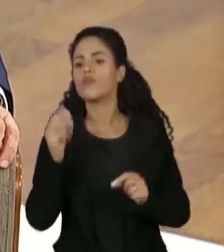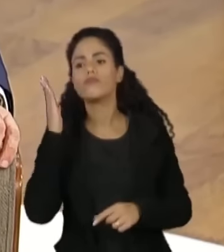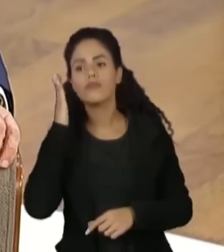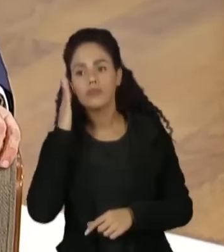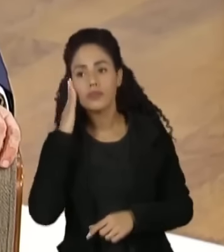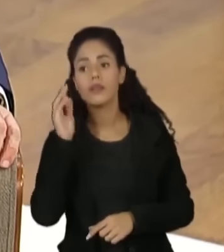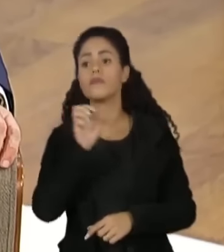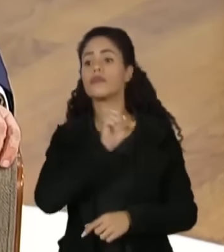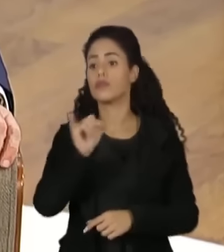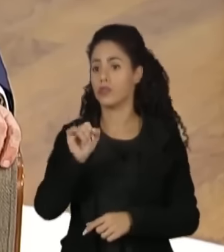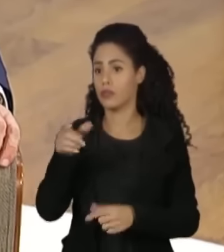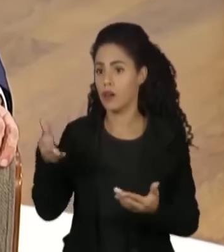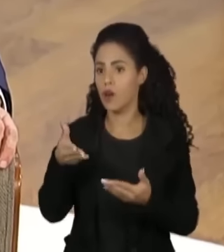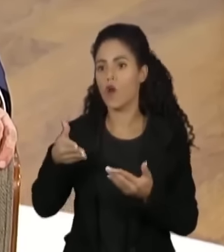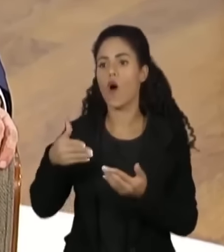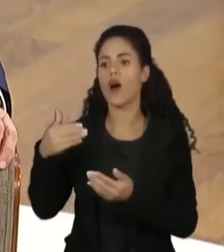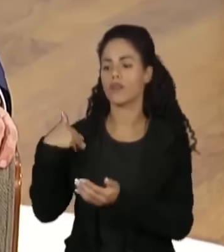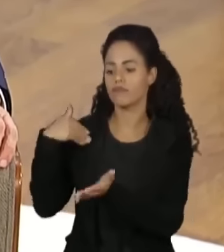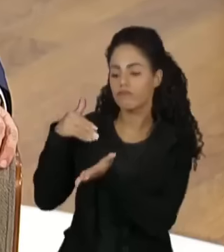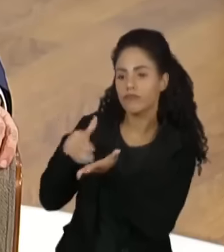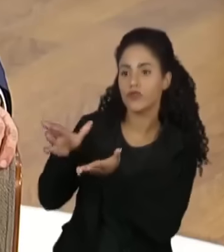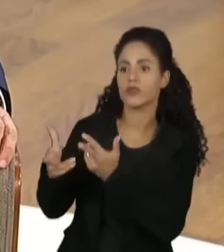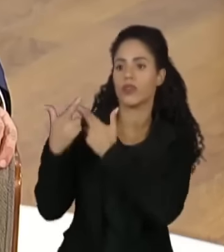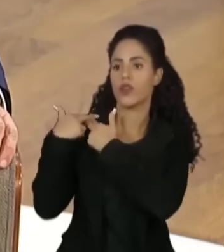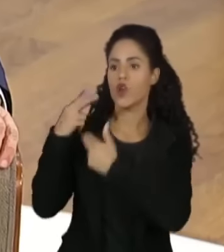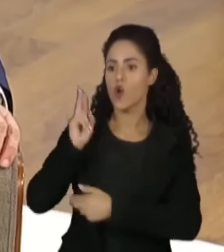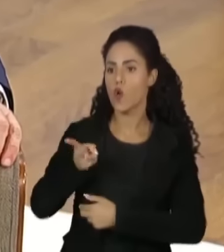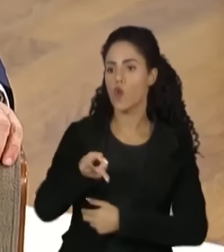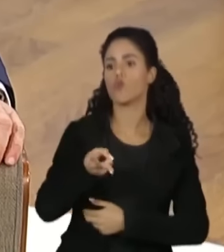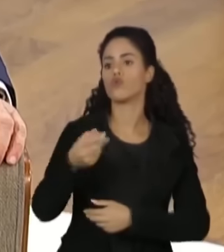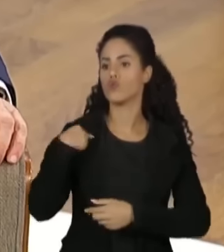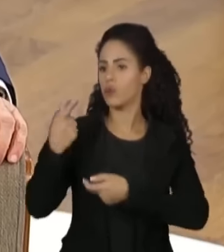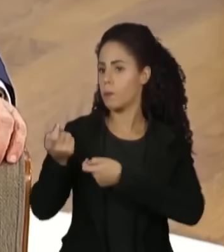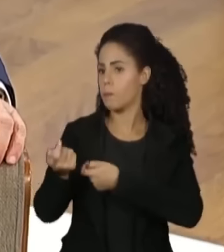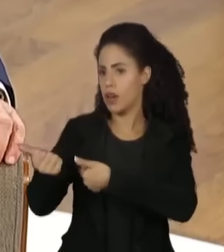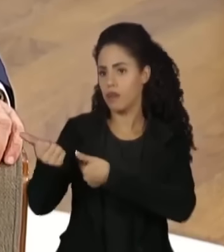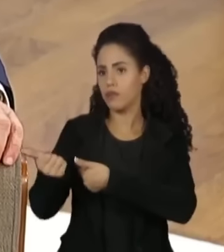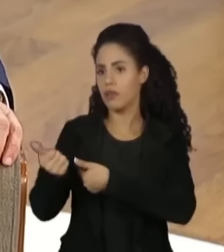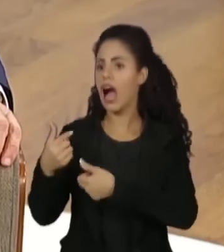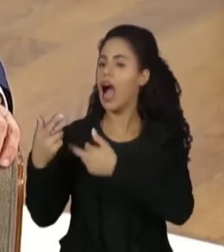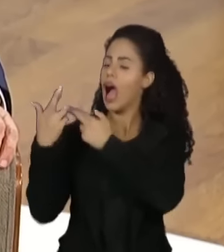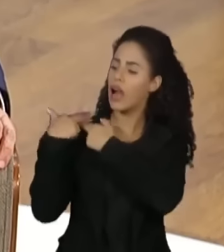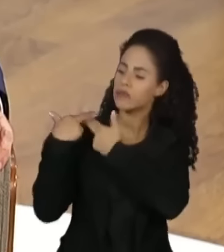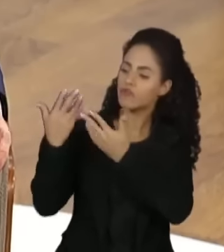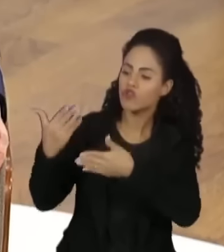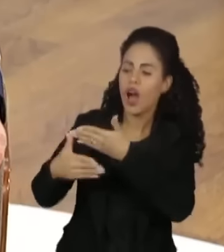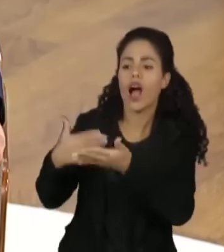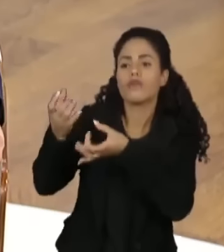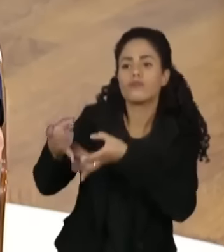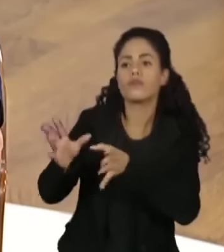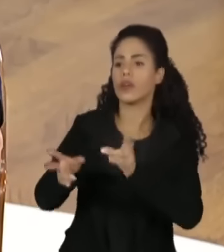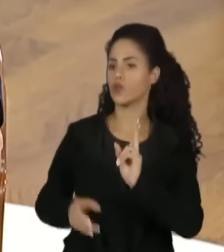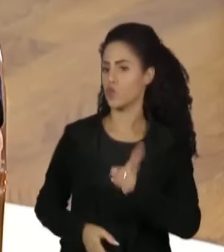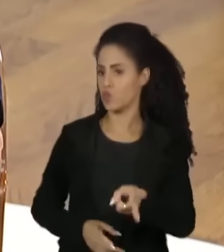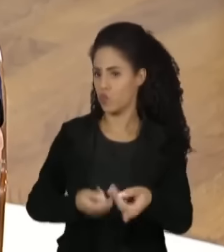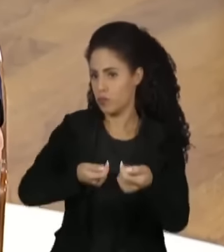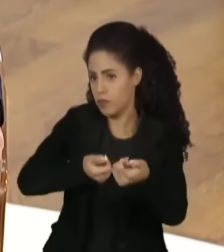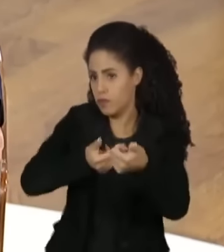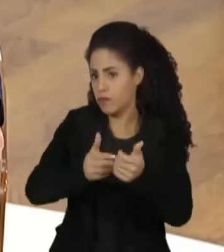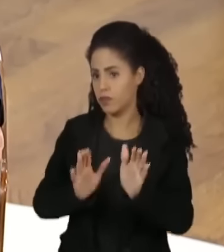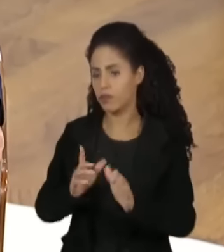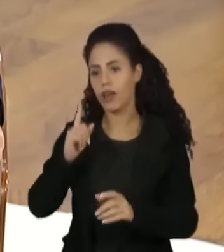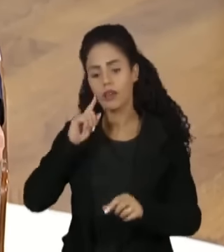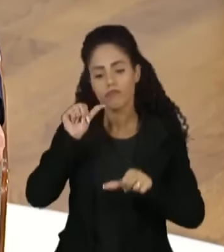que, mesmo deixando o cargo, o agente público continuava com foro no Supremo. Sempre havia sido assim. E aí o Supremo revogou essa